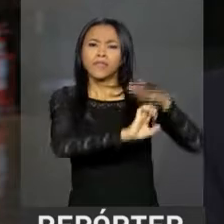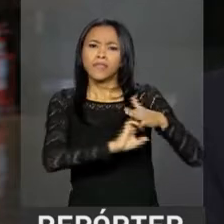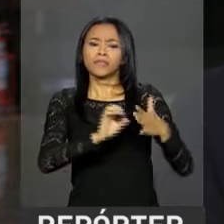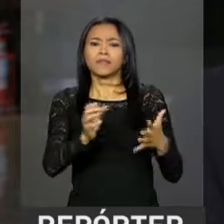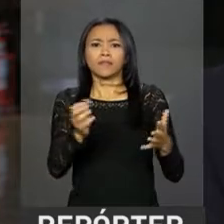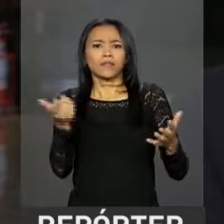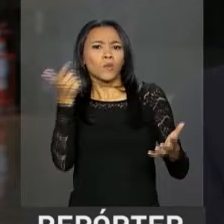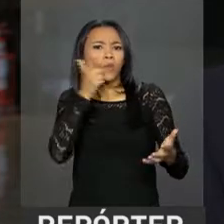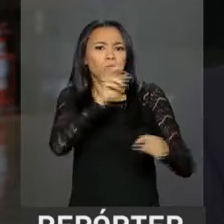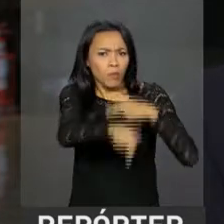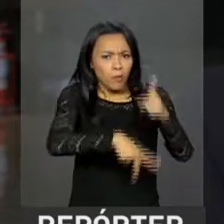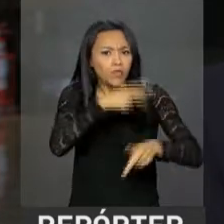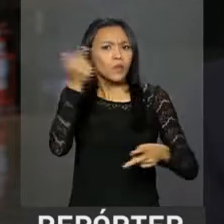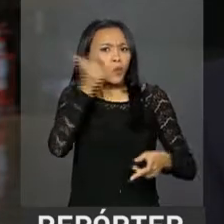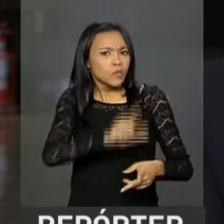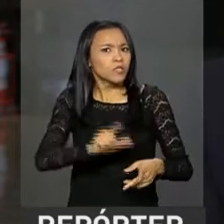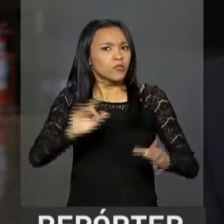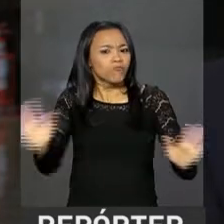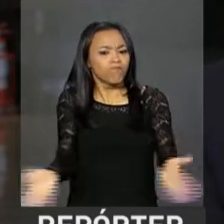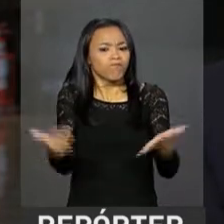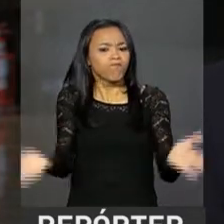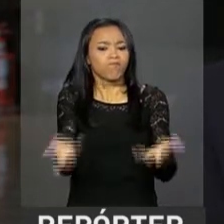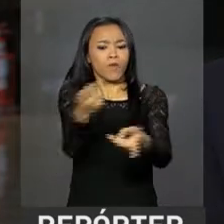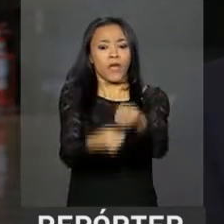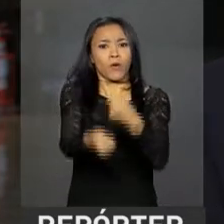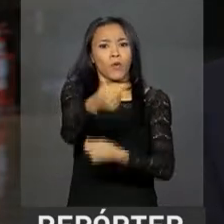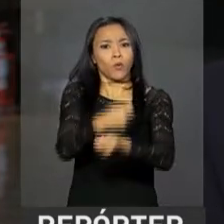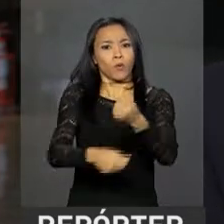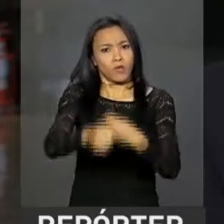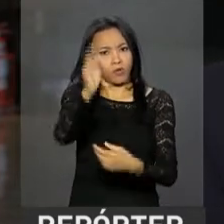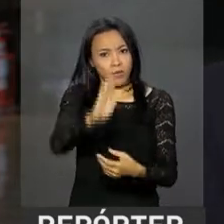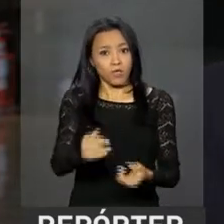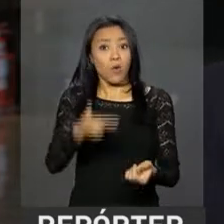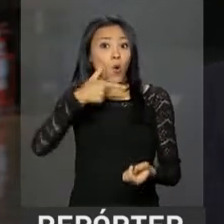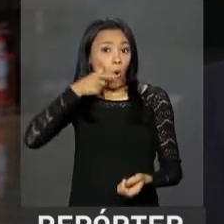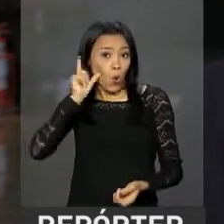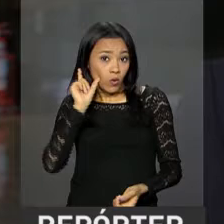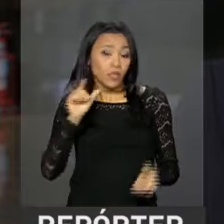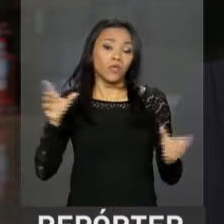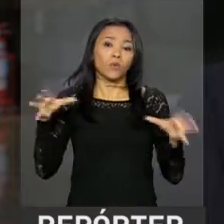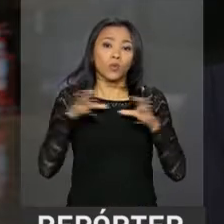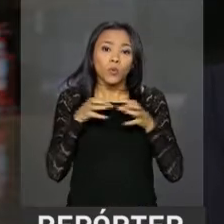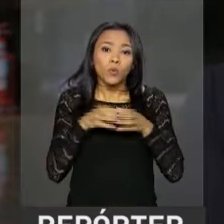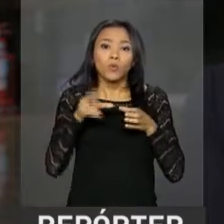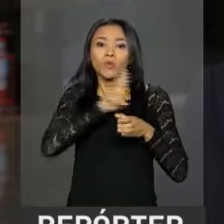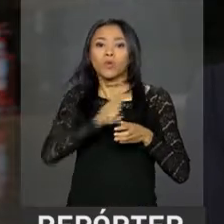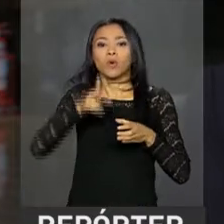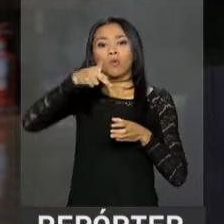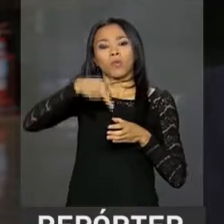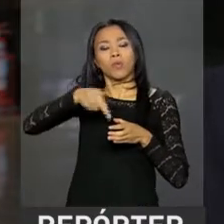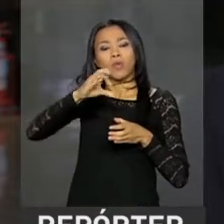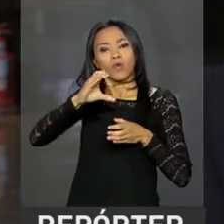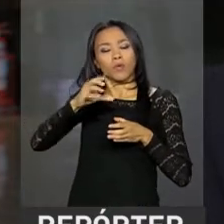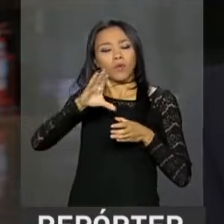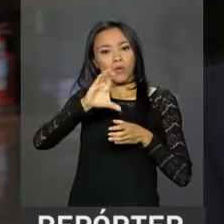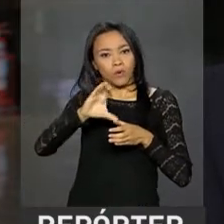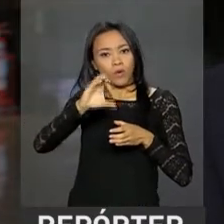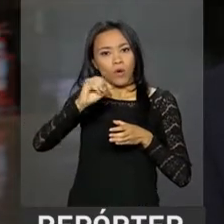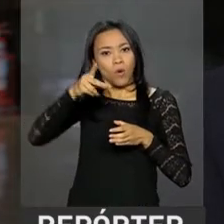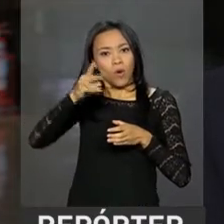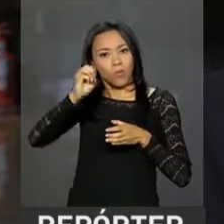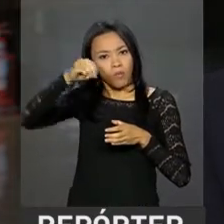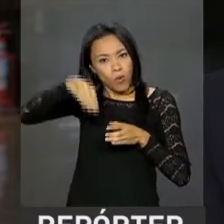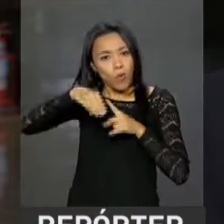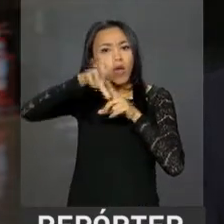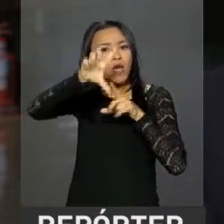estímulo para investir na economia brasileira é que ontem o copom o comitê de política monetária que reduziu em 1 por cento a taxa de juros que